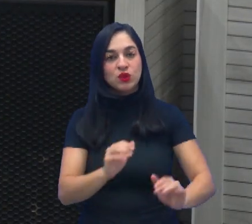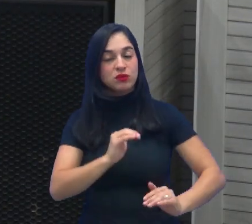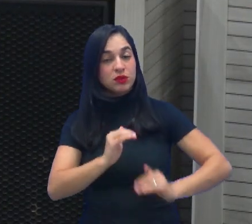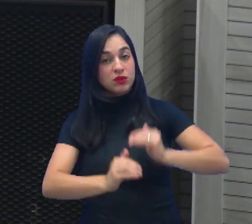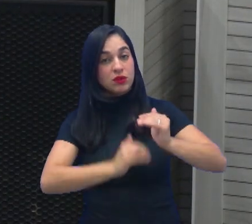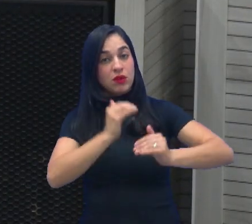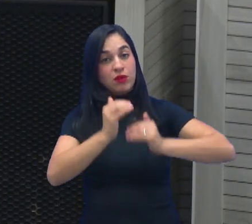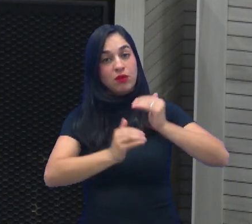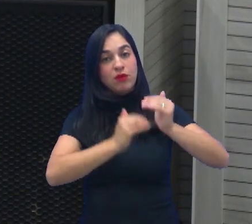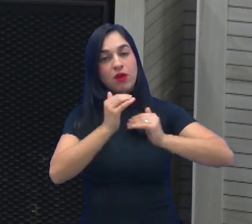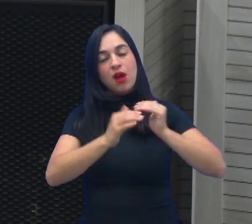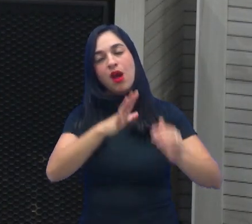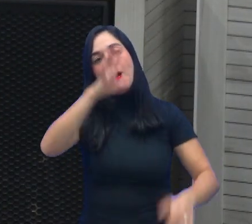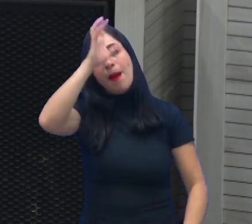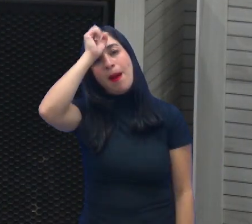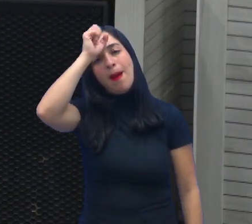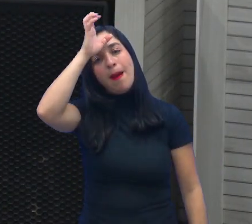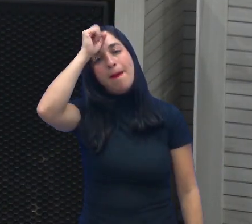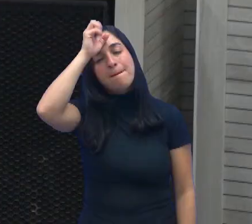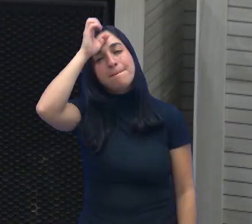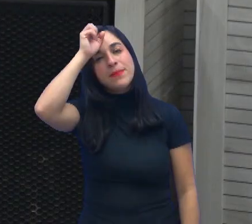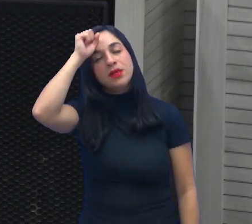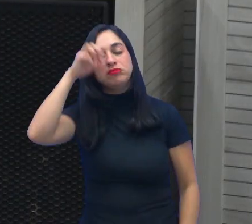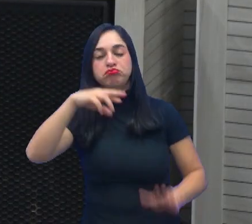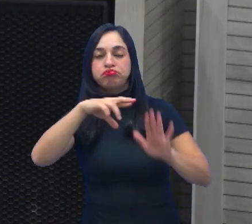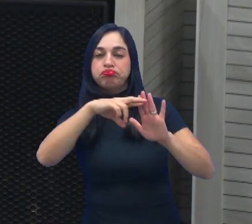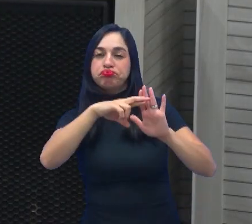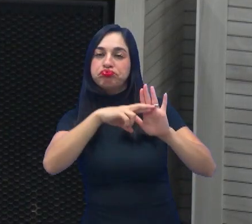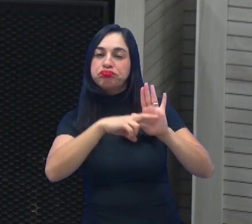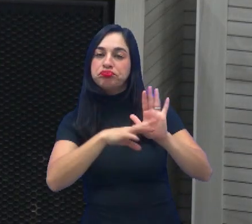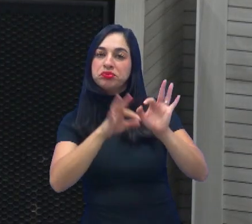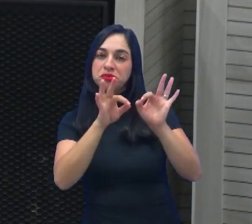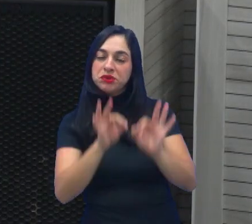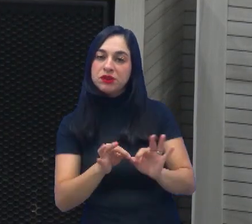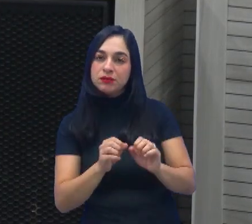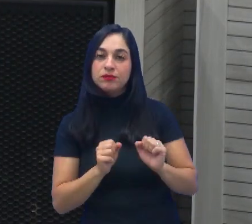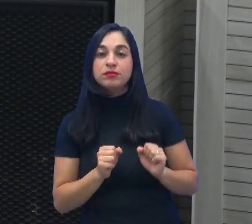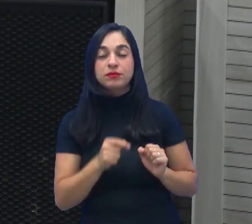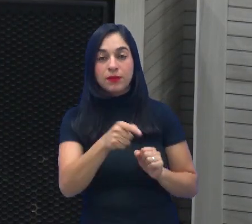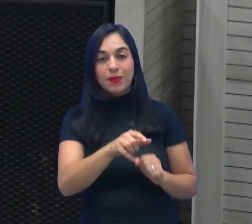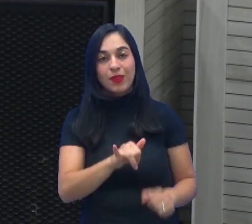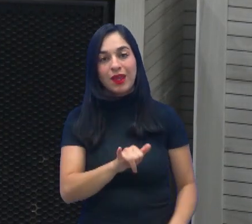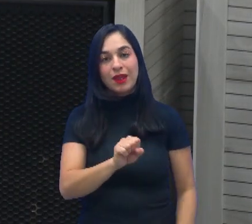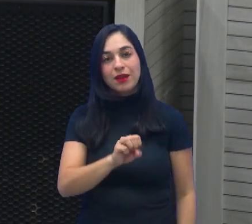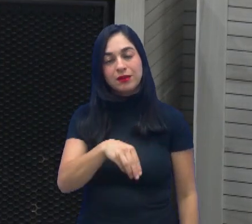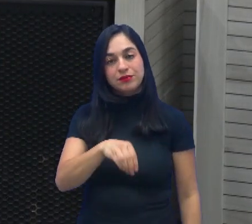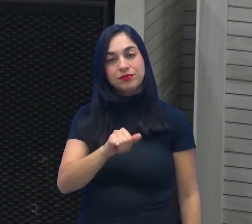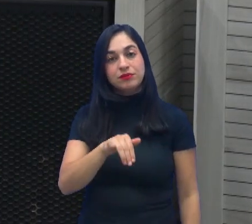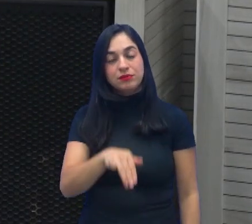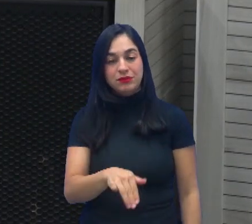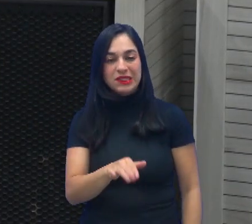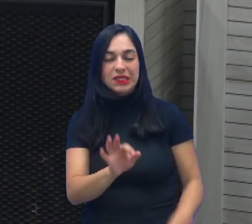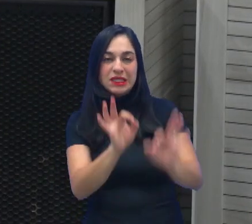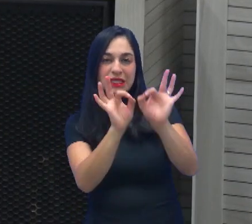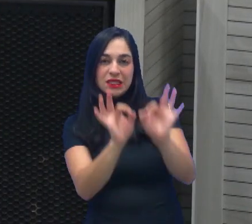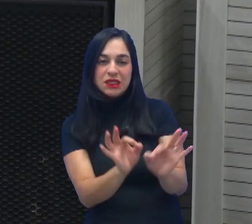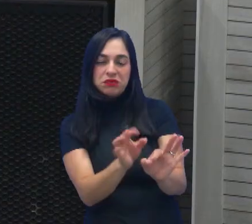valores. E Yasmin aqui, ela é justamente toda essa ferramenta